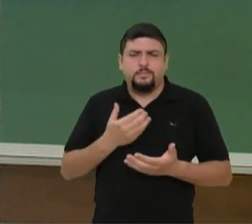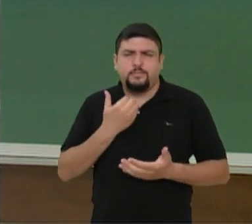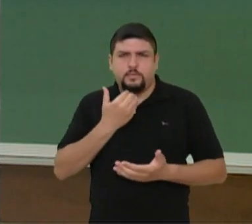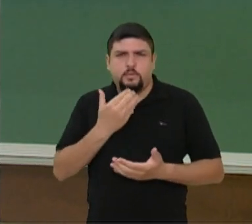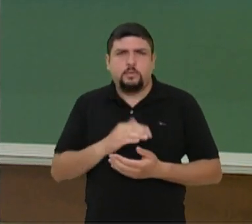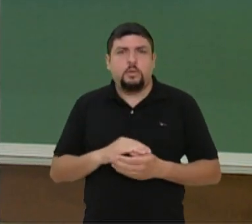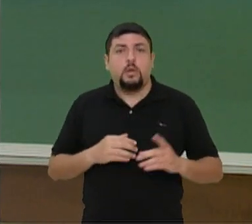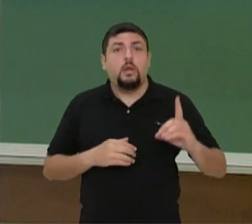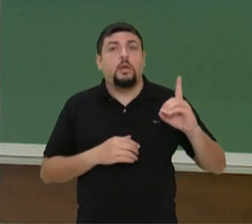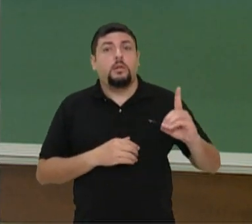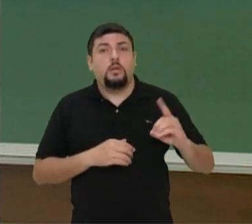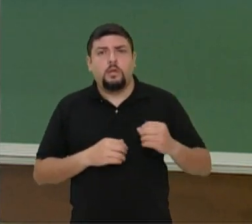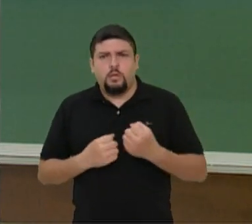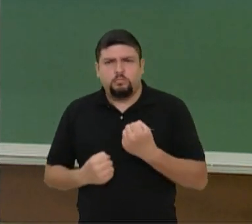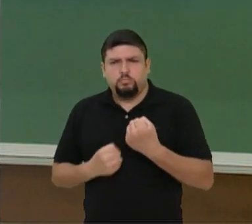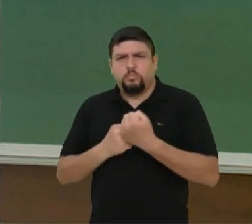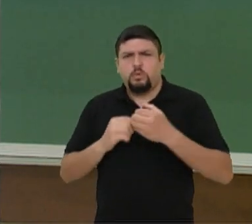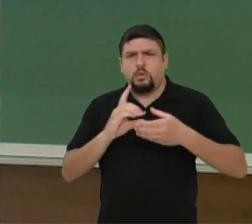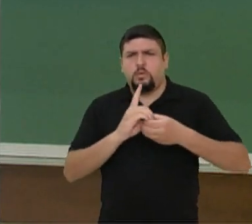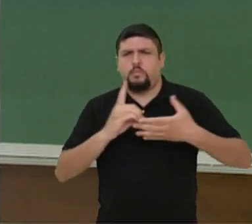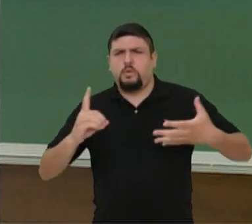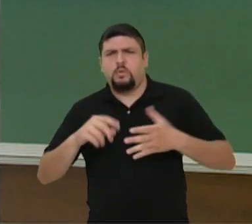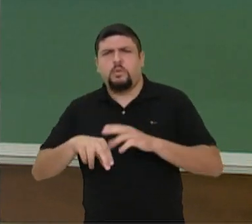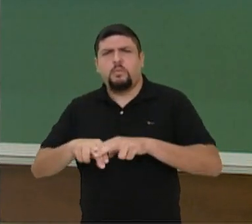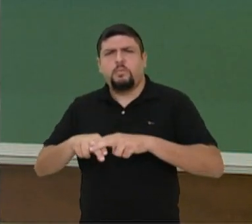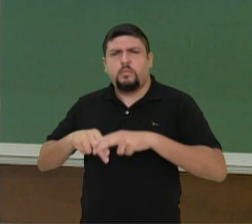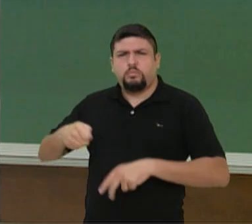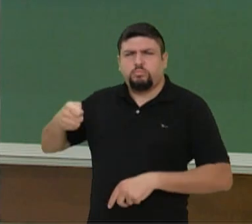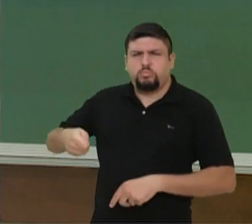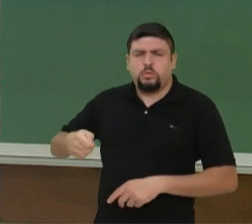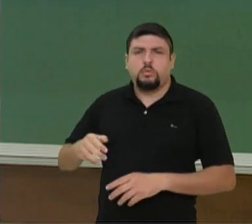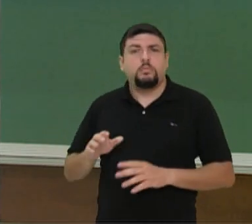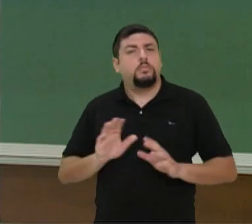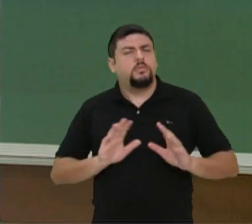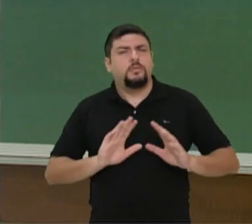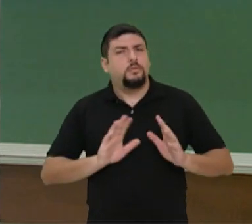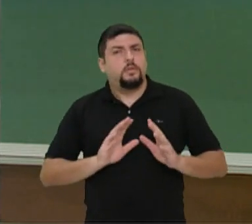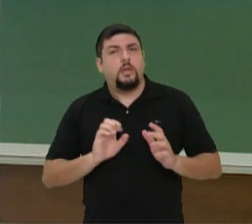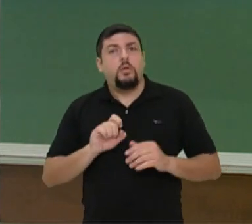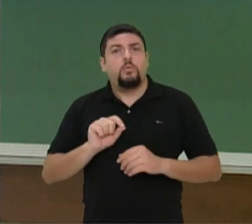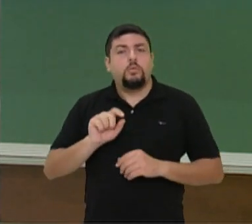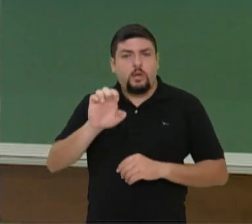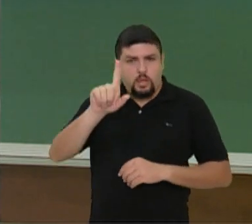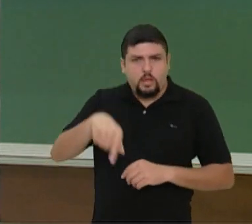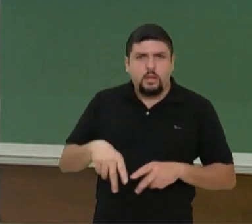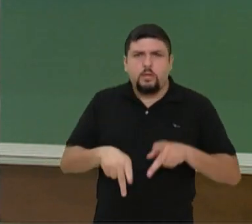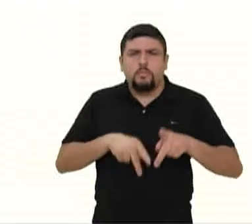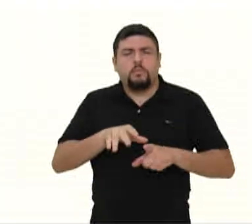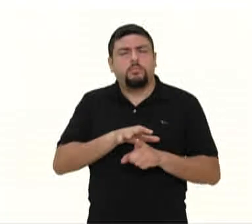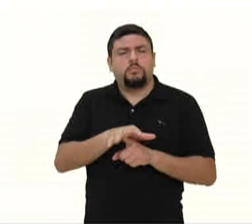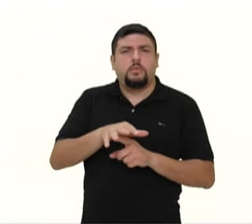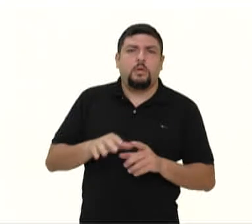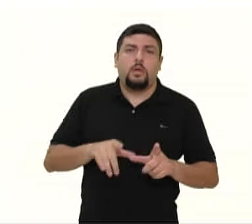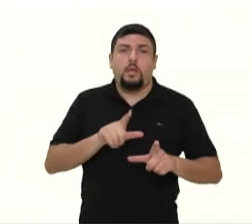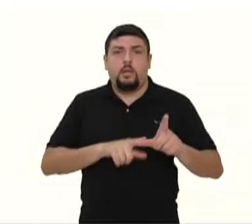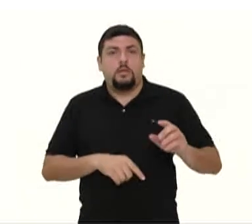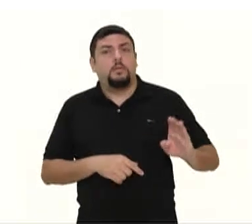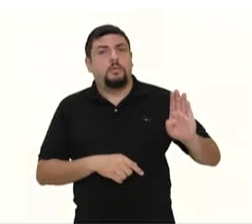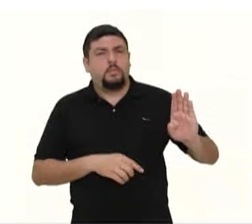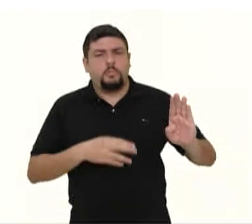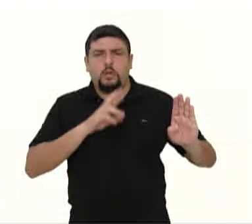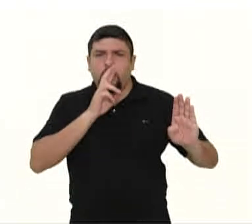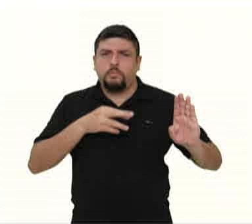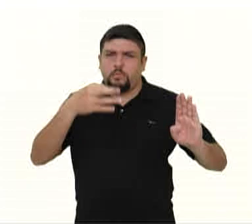defesa da democracia porque tinha uma ditadura, também não. É a época do desenvolvimentismo, do populismo. A letra B, ó, a resposta